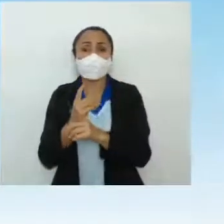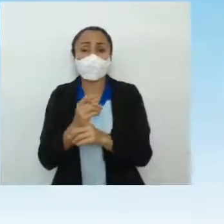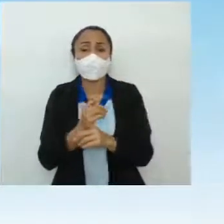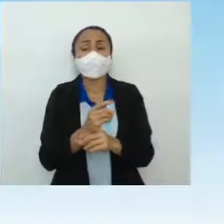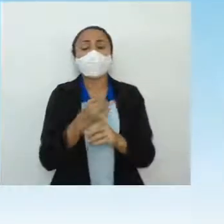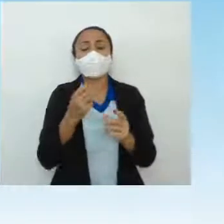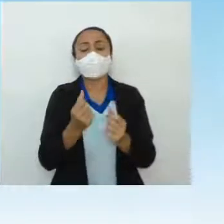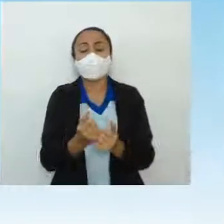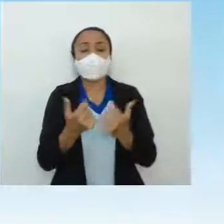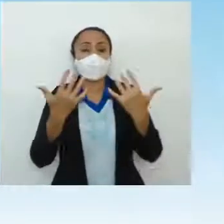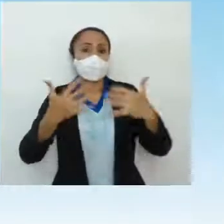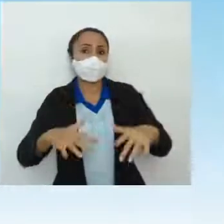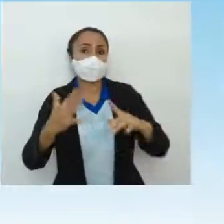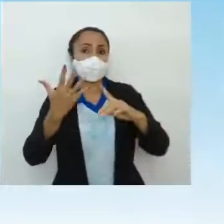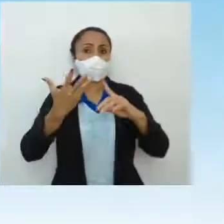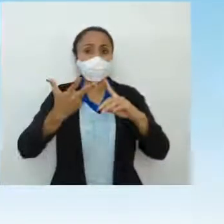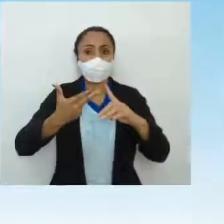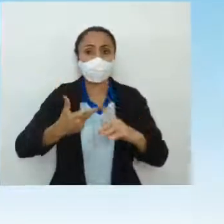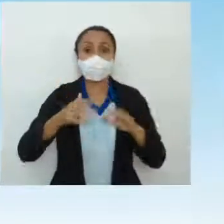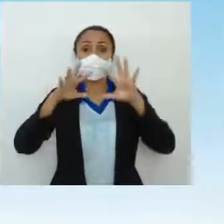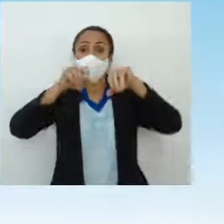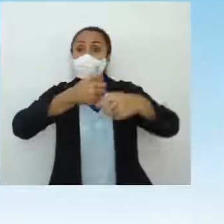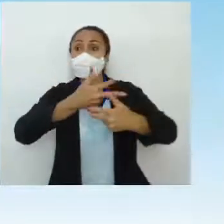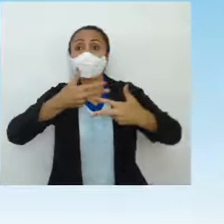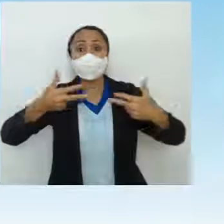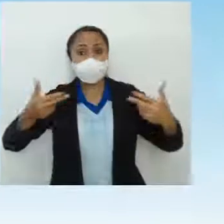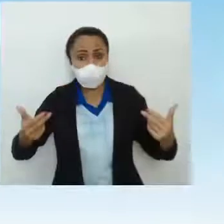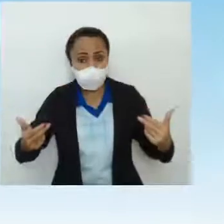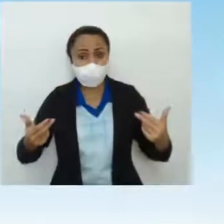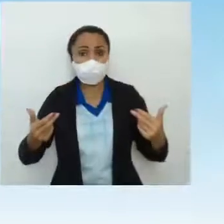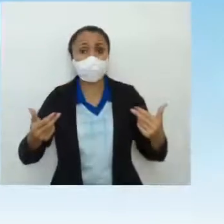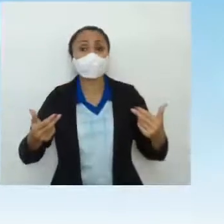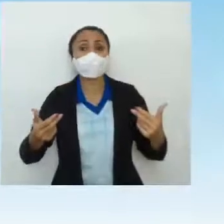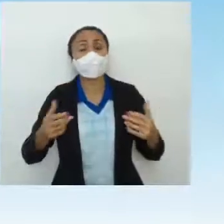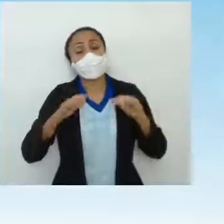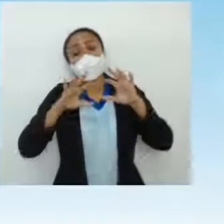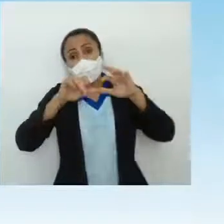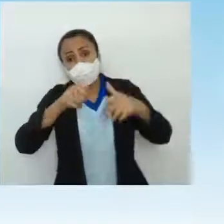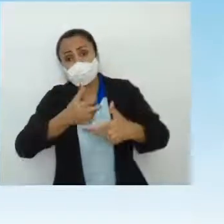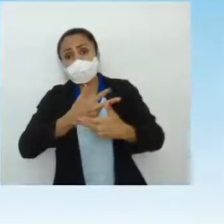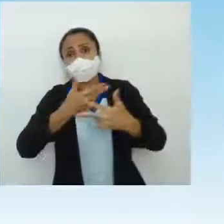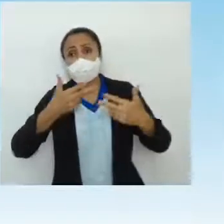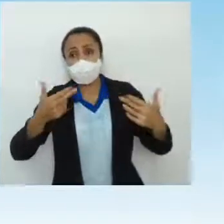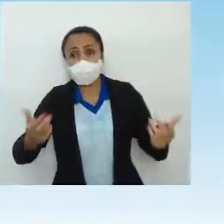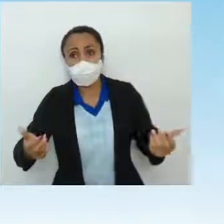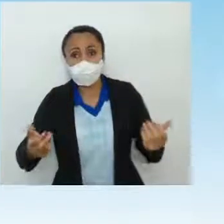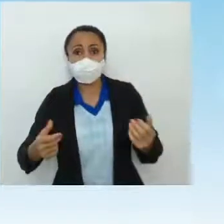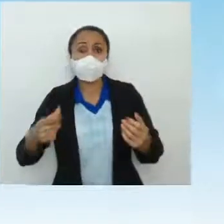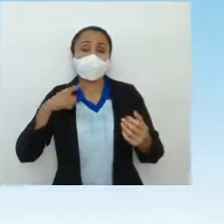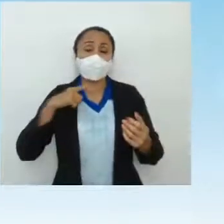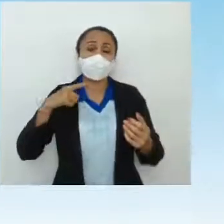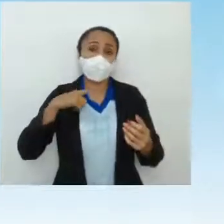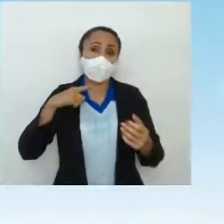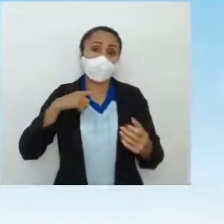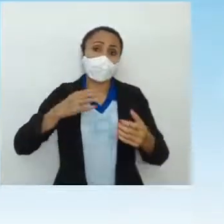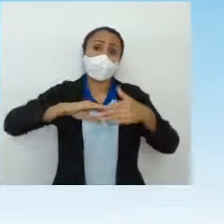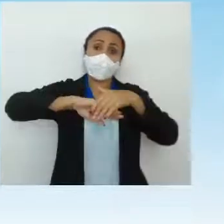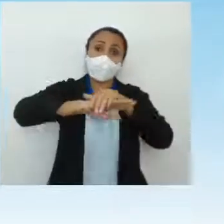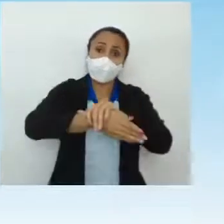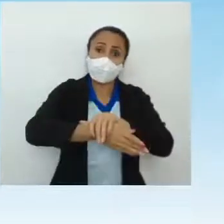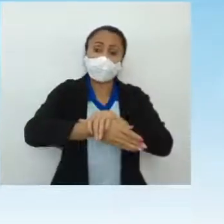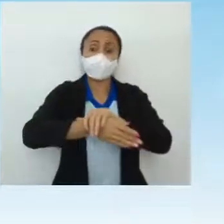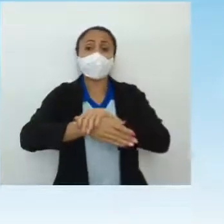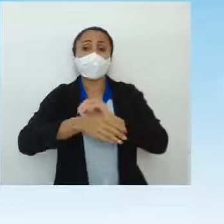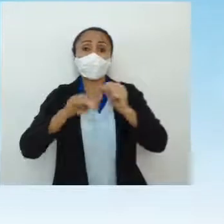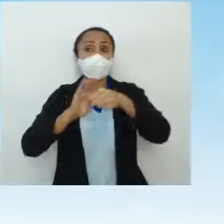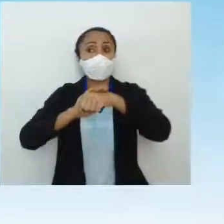quantidade na retina de animais. Esses animais aí que vão ter os hábitos noturnos.